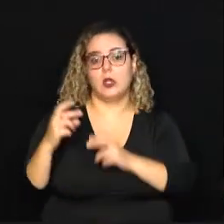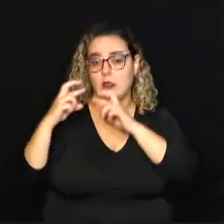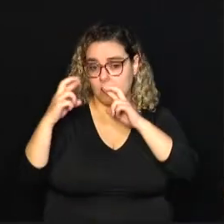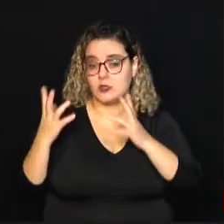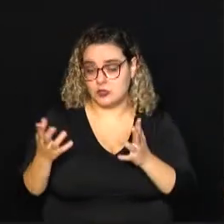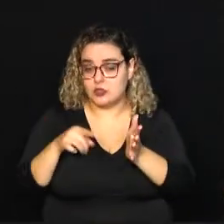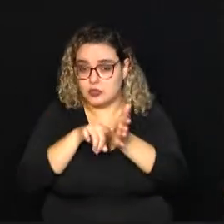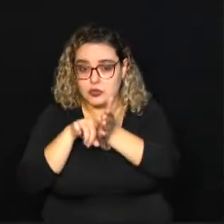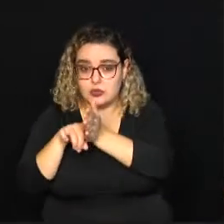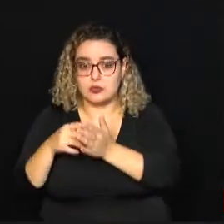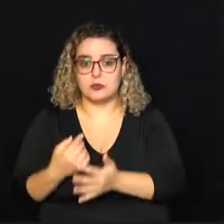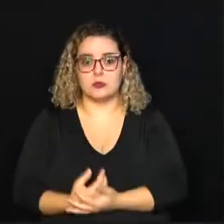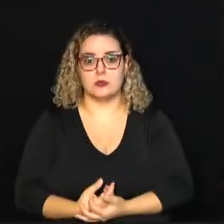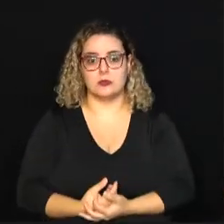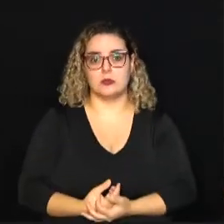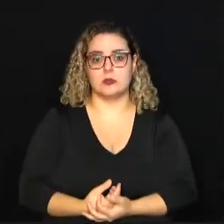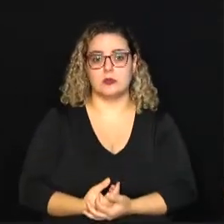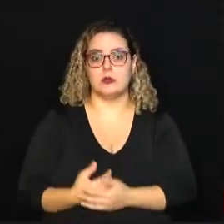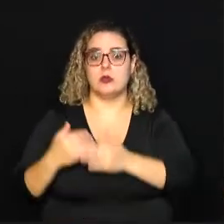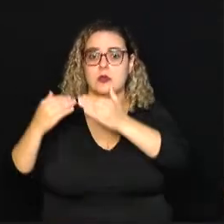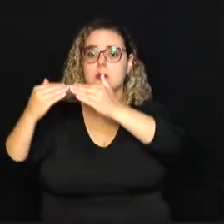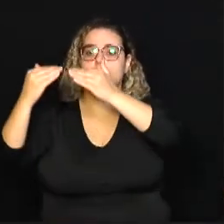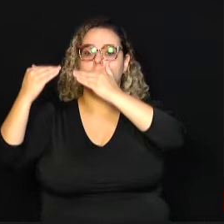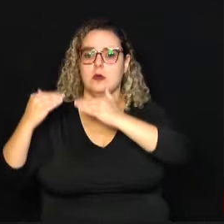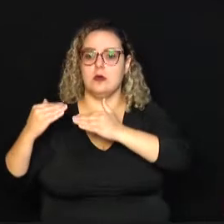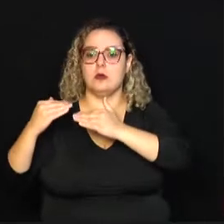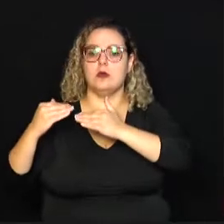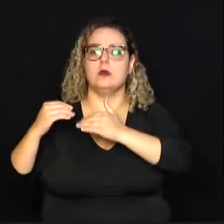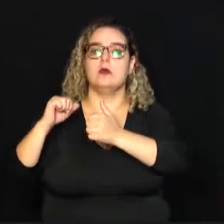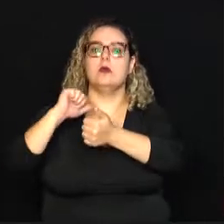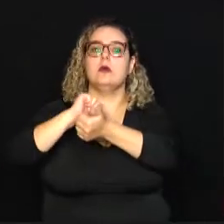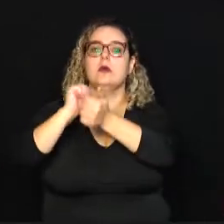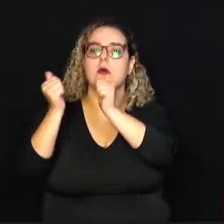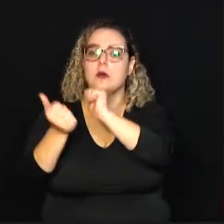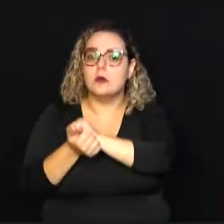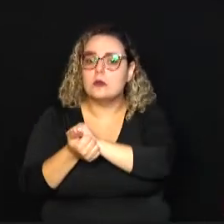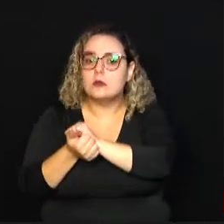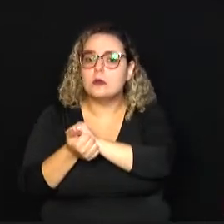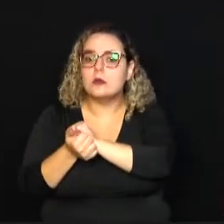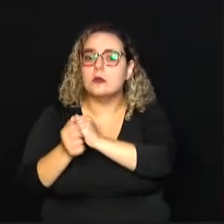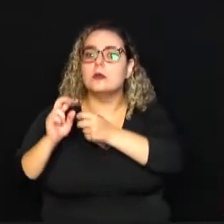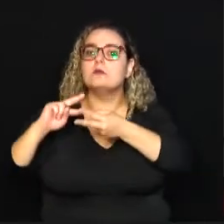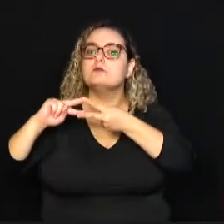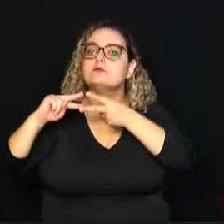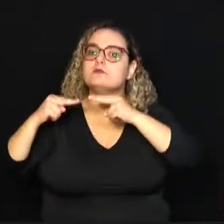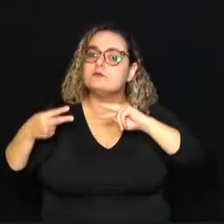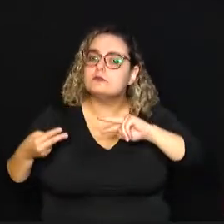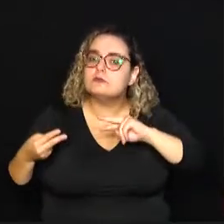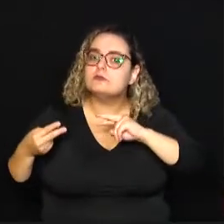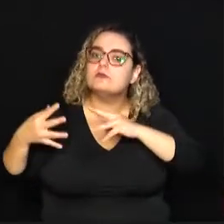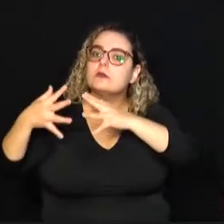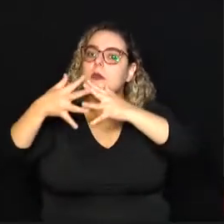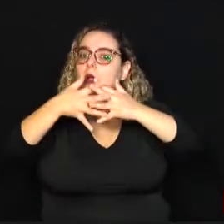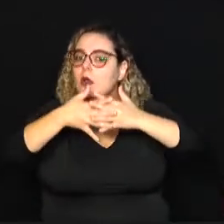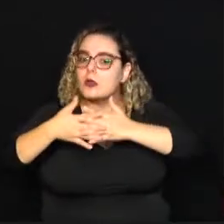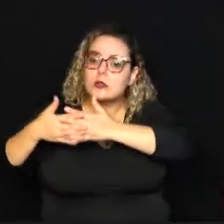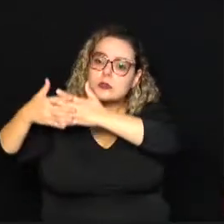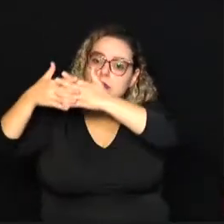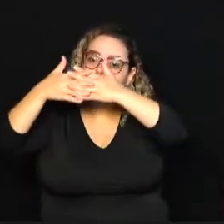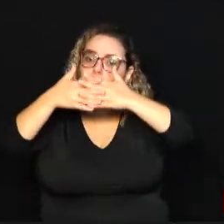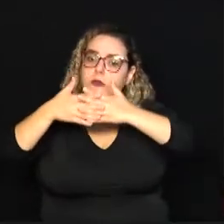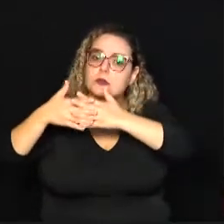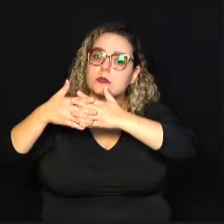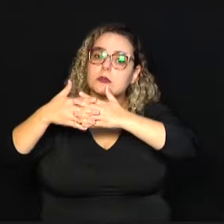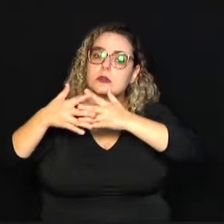começa, então, muito rapidamente a mutar. Tem uma mutação que foi identificada em Uganda, uma que foi identificada nos Estados Unidos, em Seattle, que inclusive não se disseminou